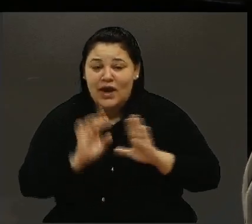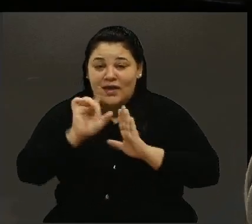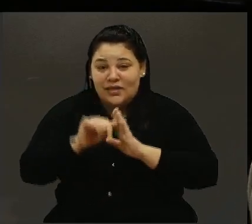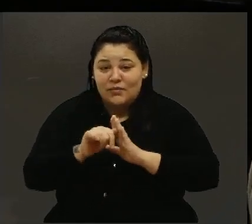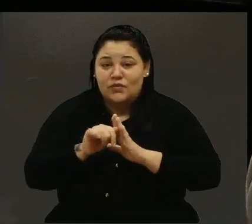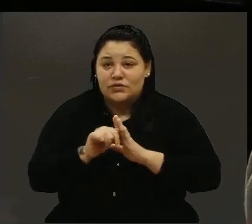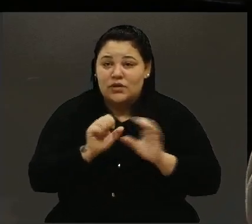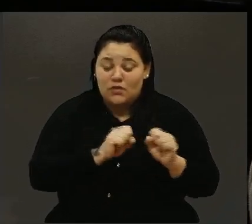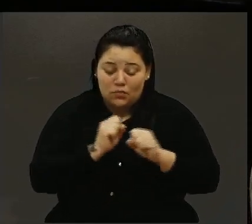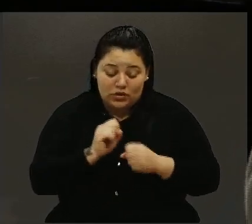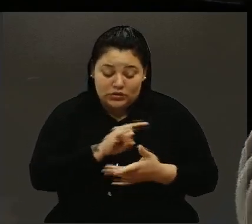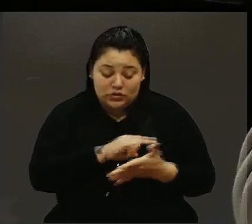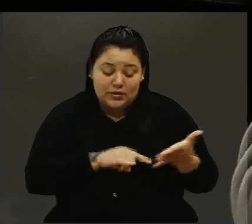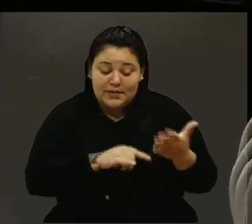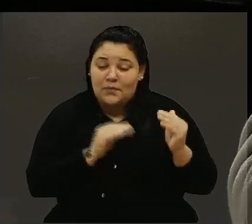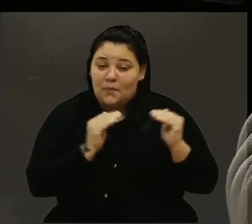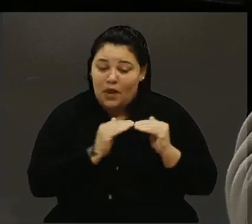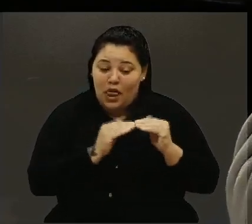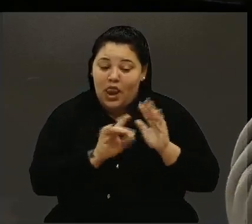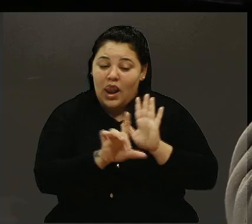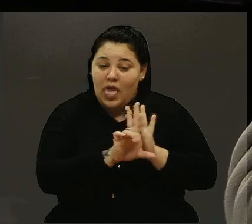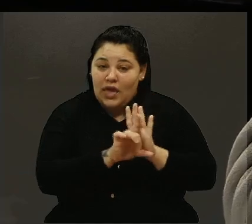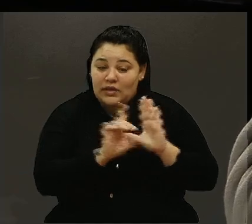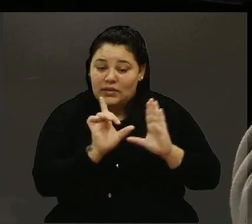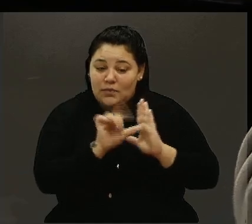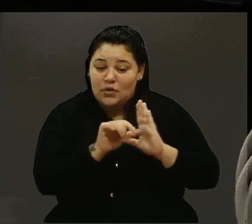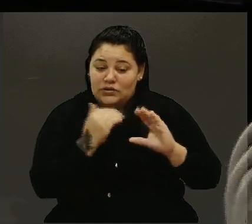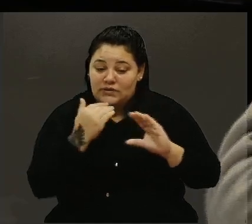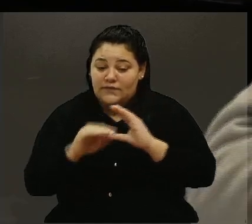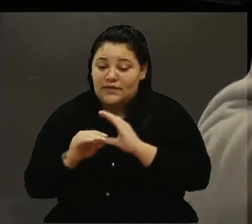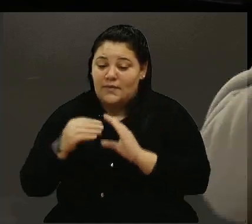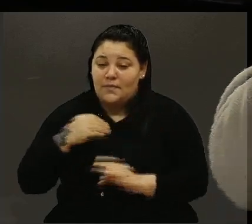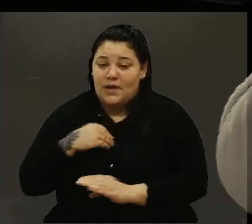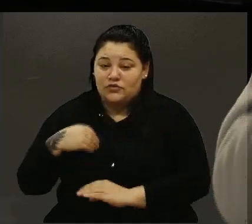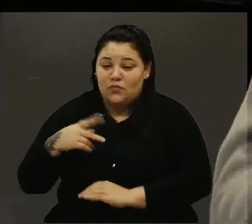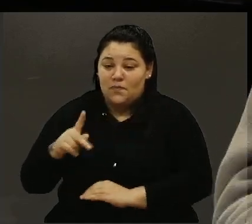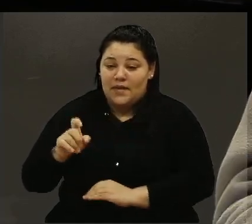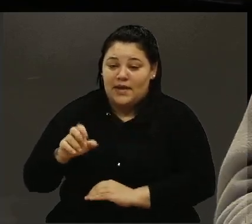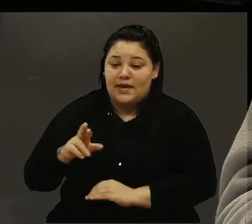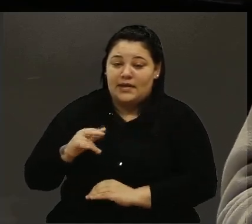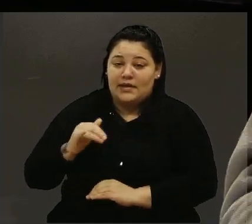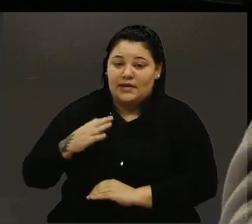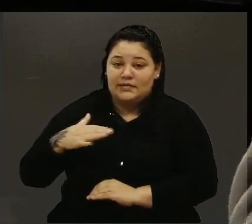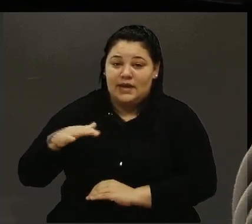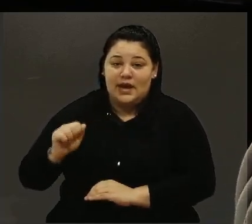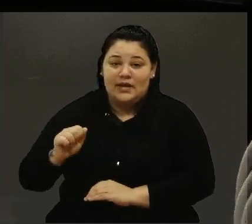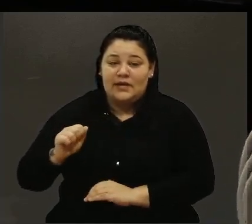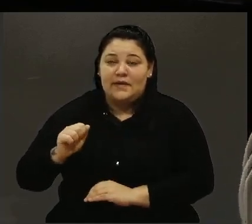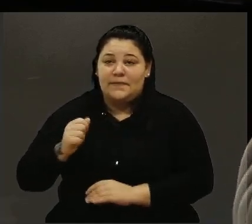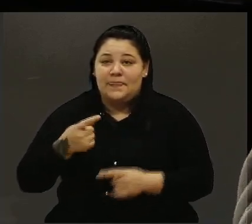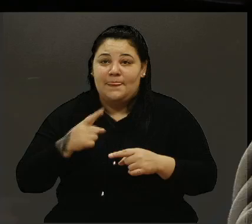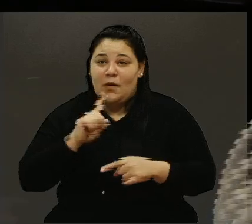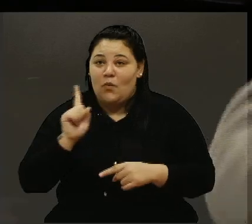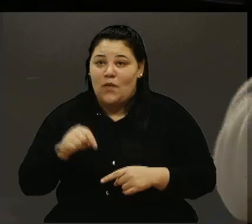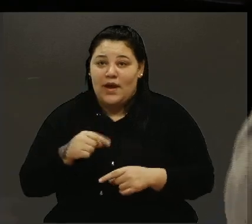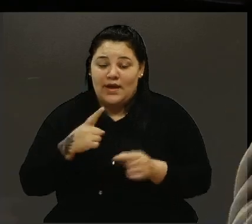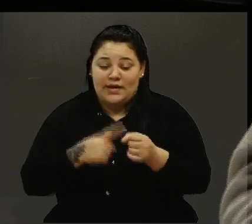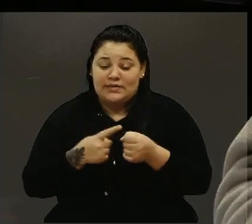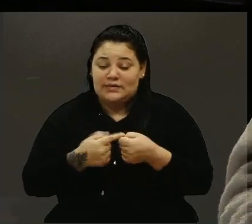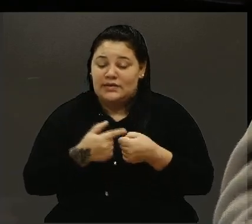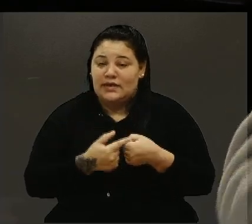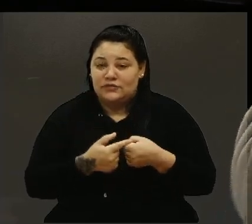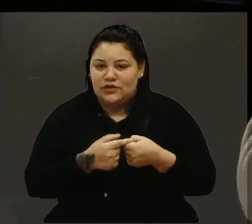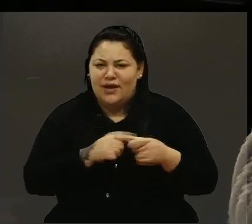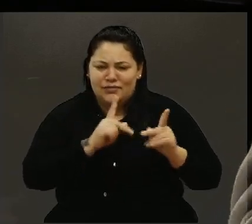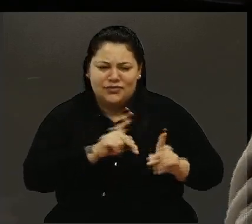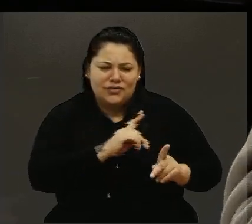ser documental pela previsão legal, encaminha para a perícia. A perícia não é na mesma cidade da pessoa, a pessoa não tem condição econômica de comer,